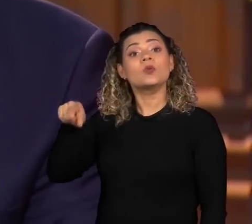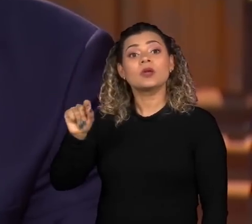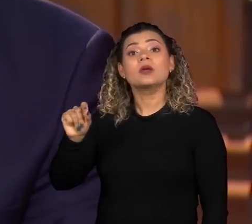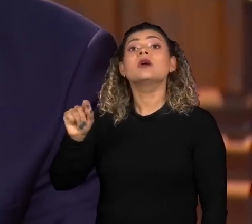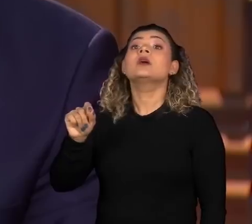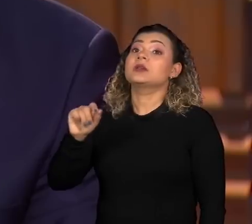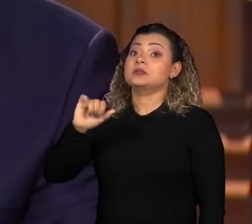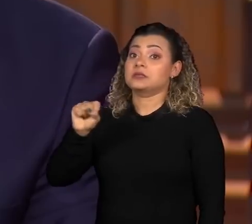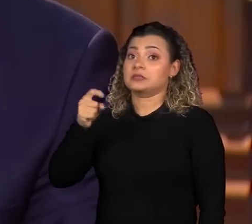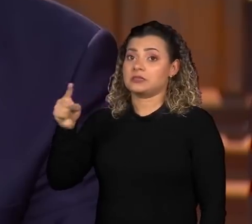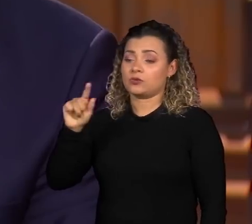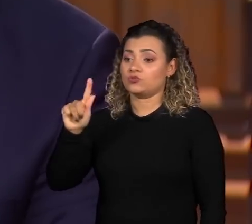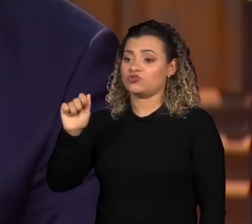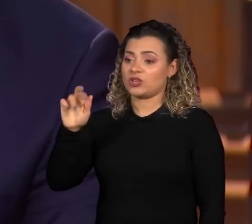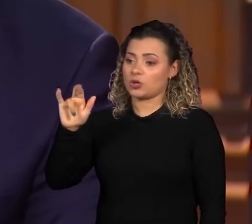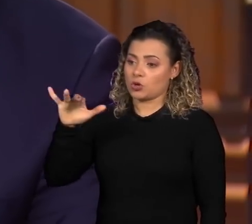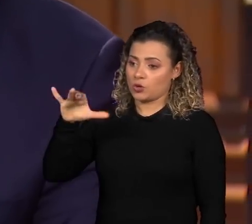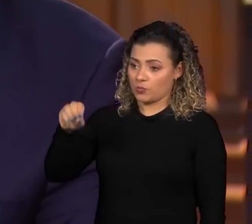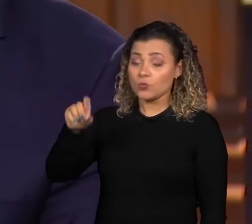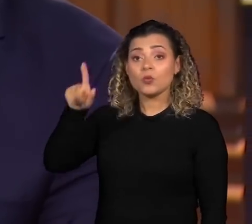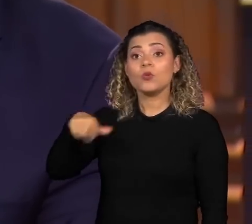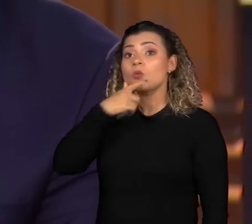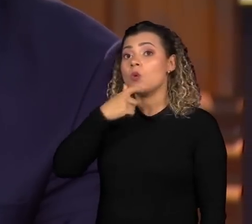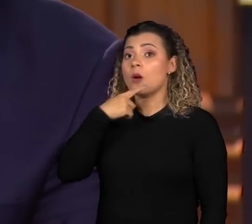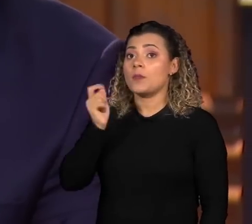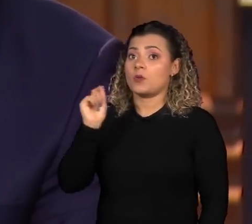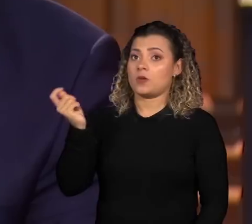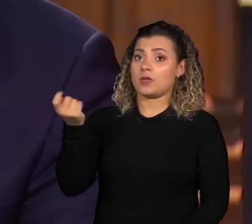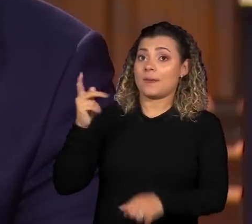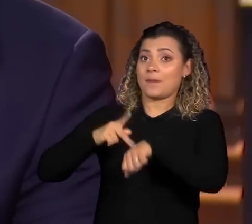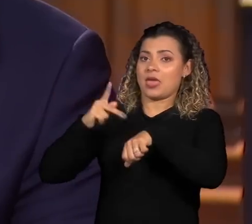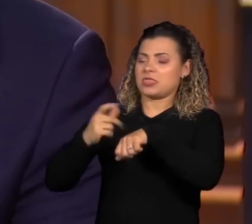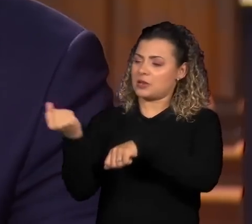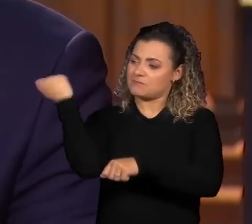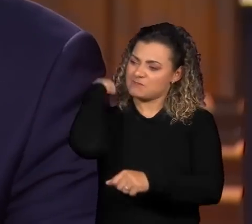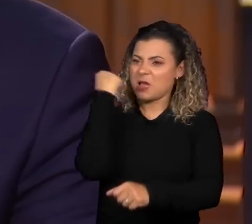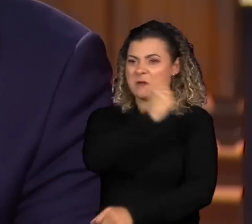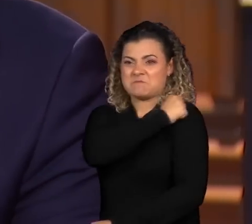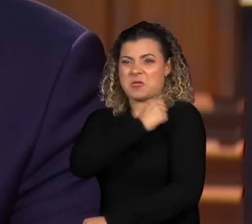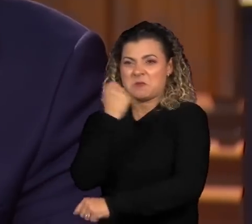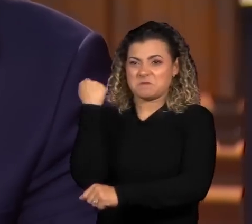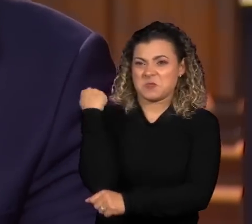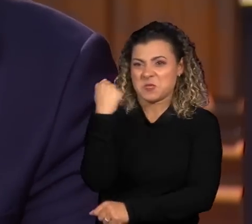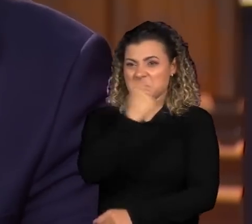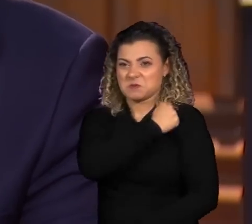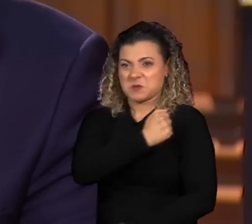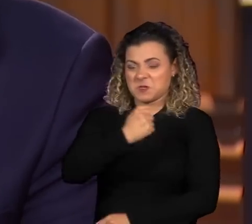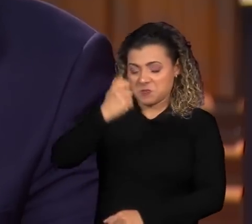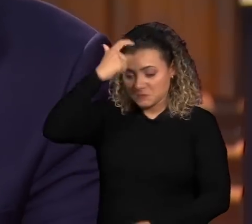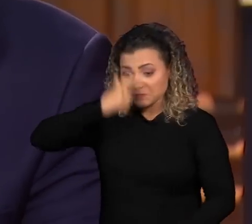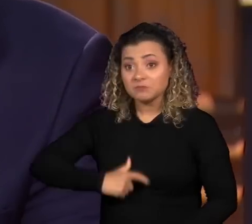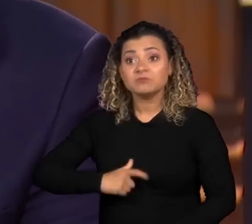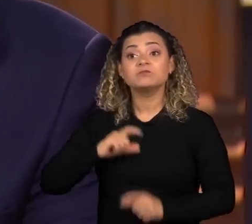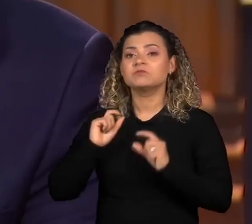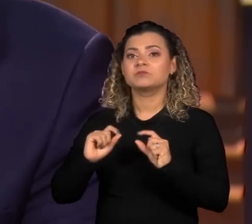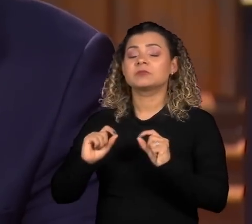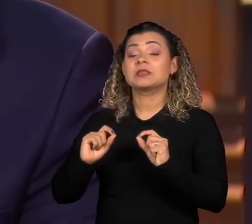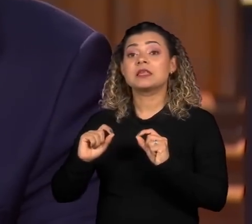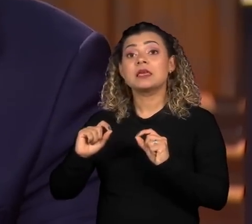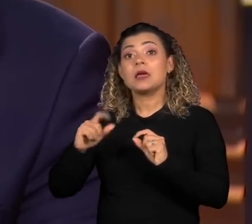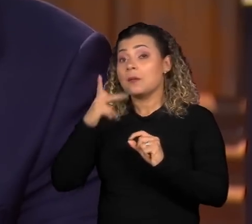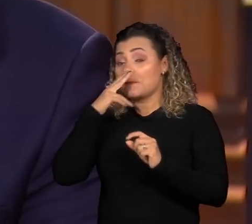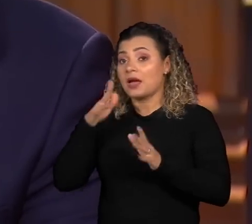dificílimo, tanto que ele se batia, se golpeava com pedras, porque ele era irracível, mas